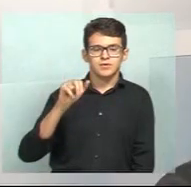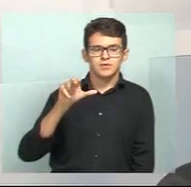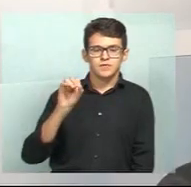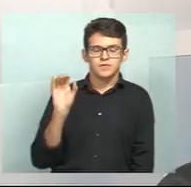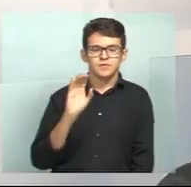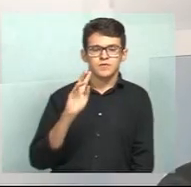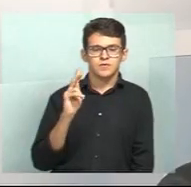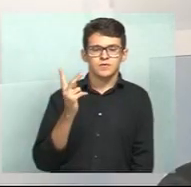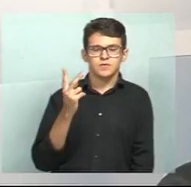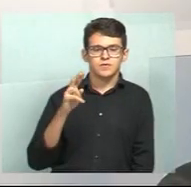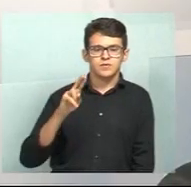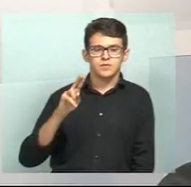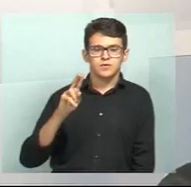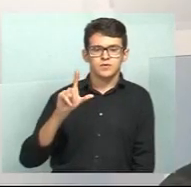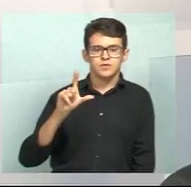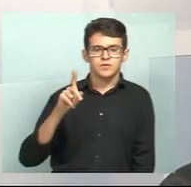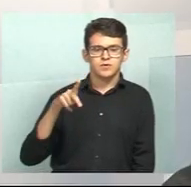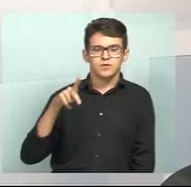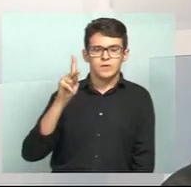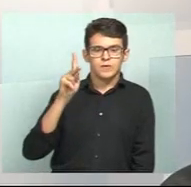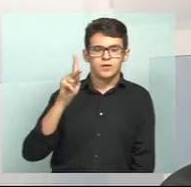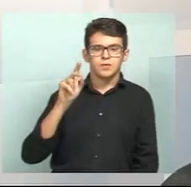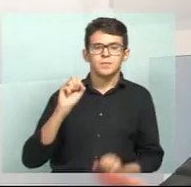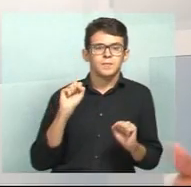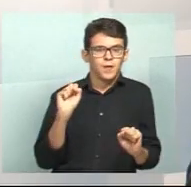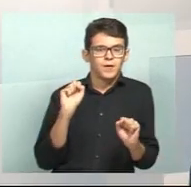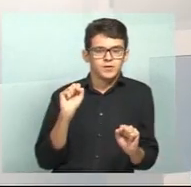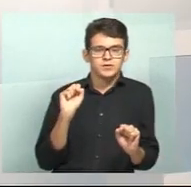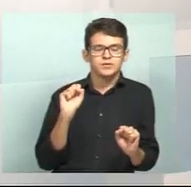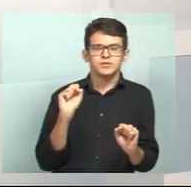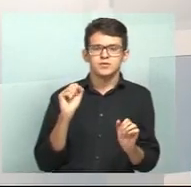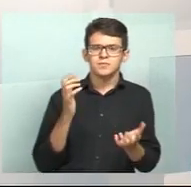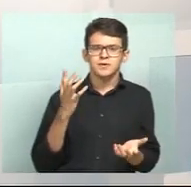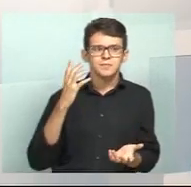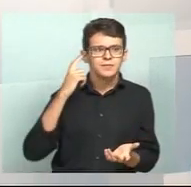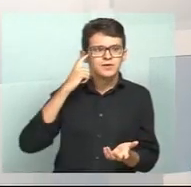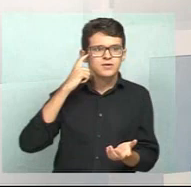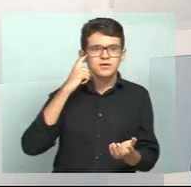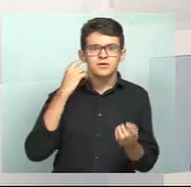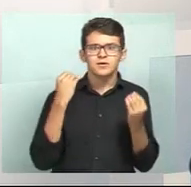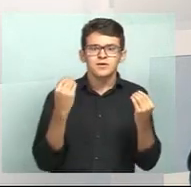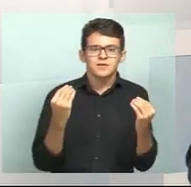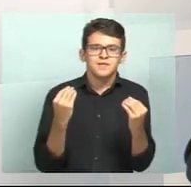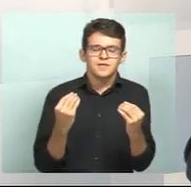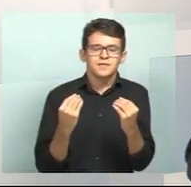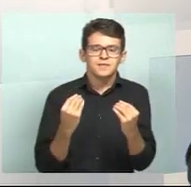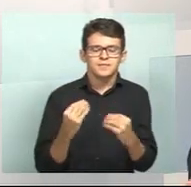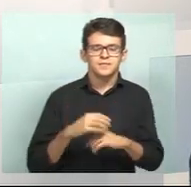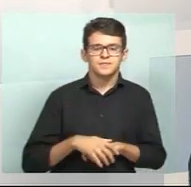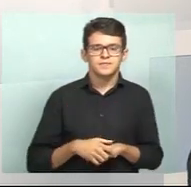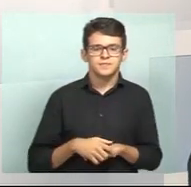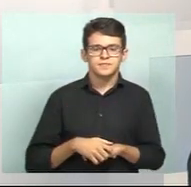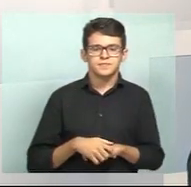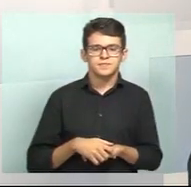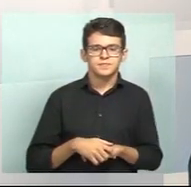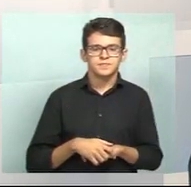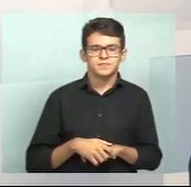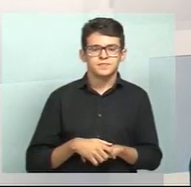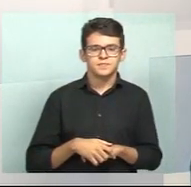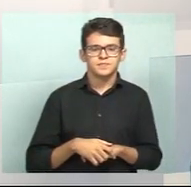que o próprio Luciano Huck usa, né? Loucura, loucura, loucura. Quer dizer... Isso partindo do intelectual... E um